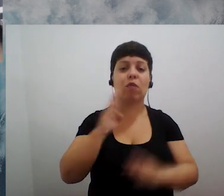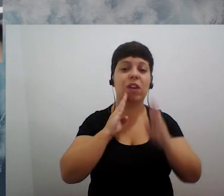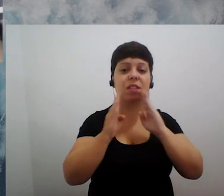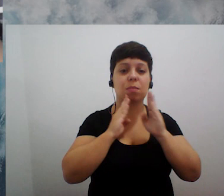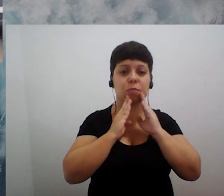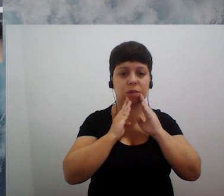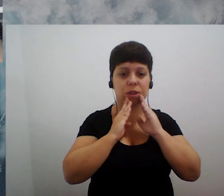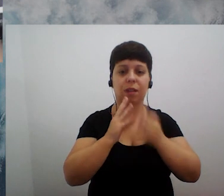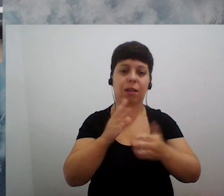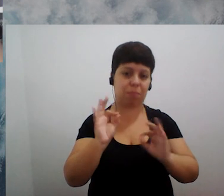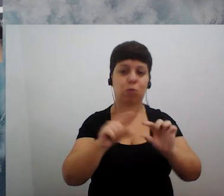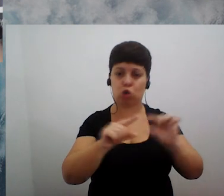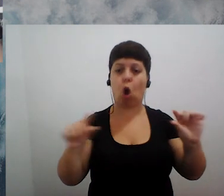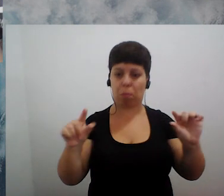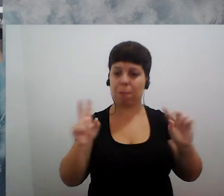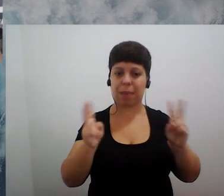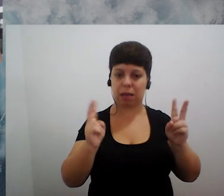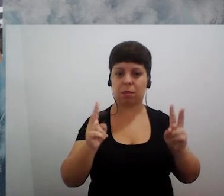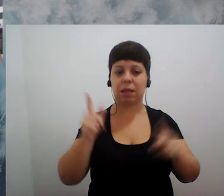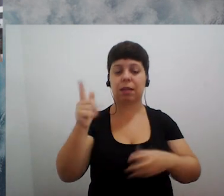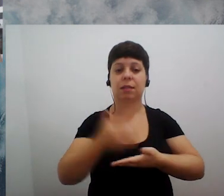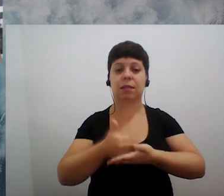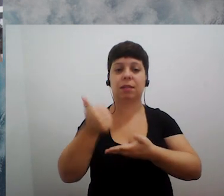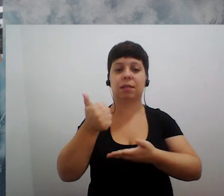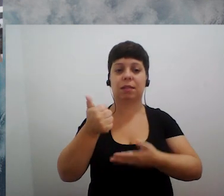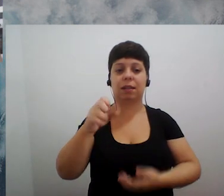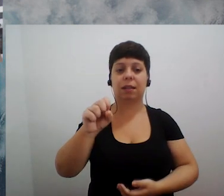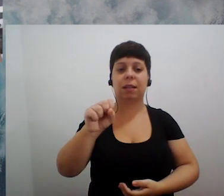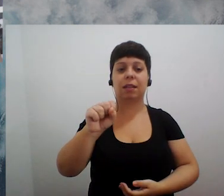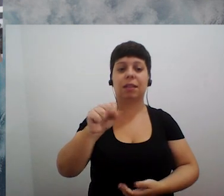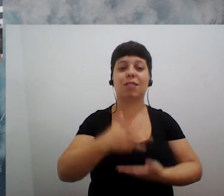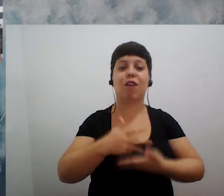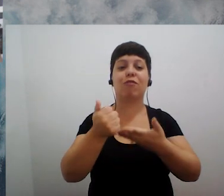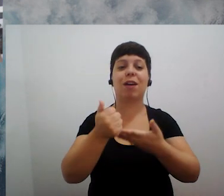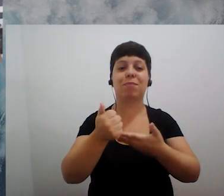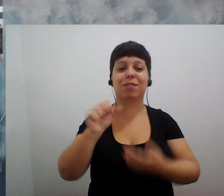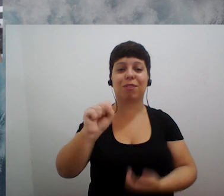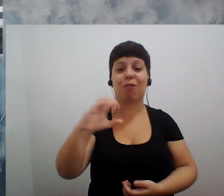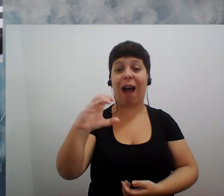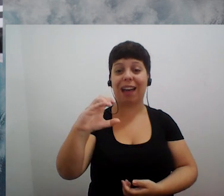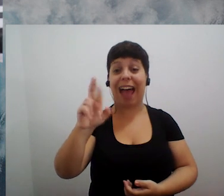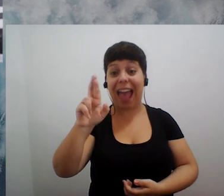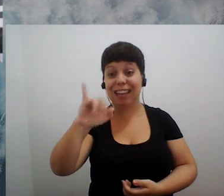É, no Facebook é Salvemos São Conrado, e no Instagram é Salvemos São Conrado RJ, porque eu perdi a